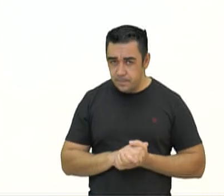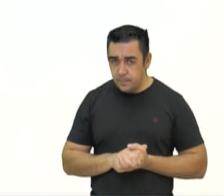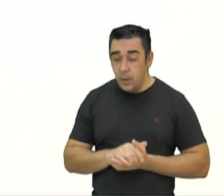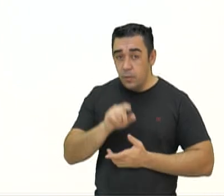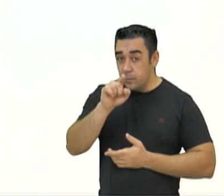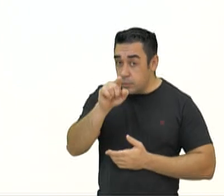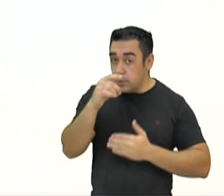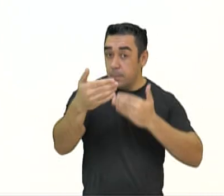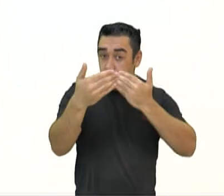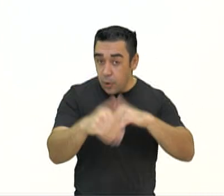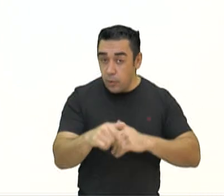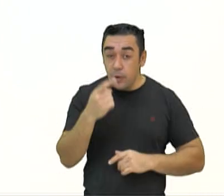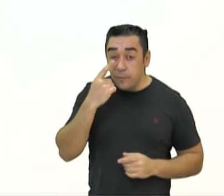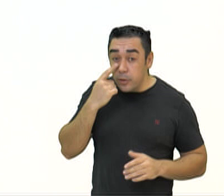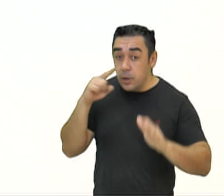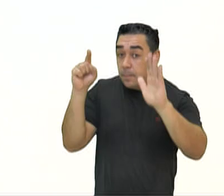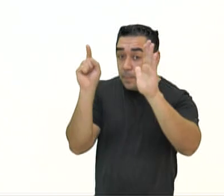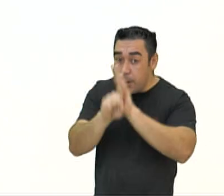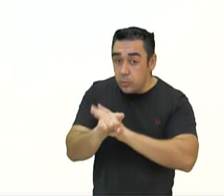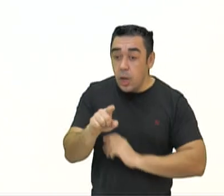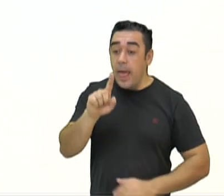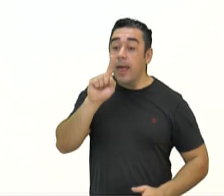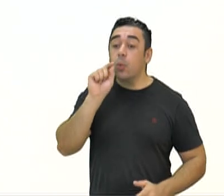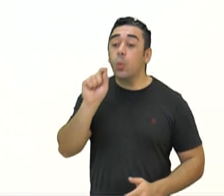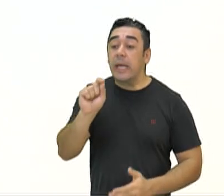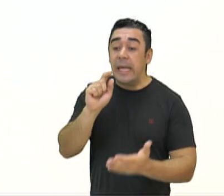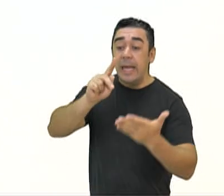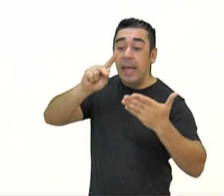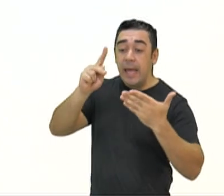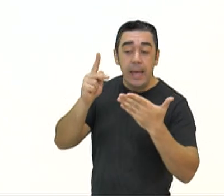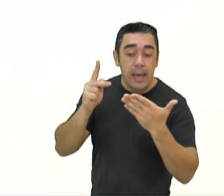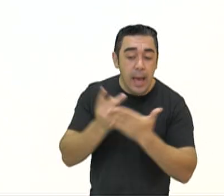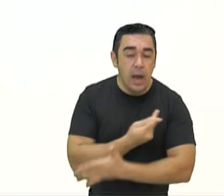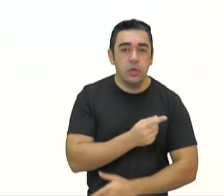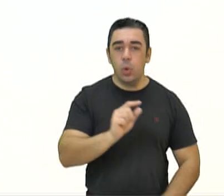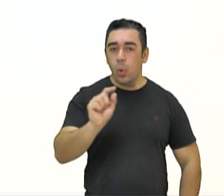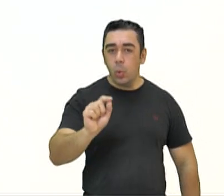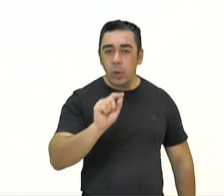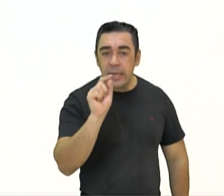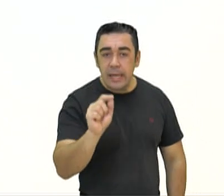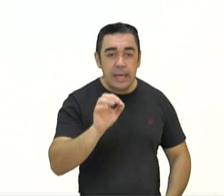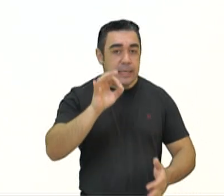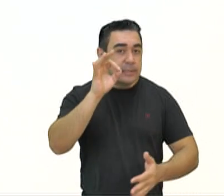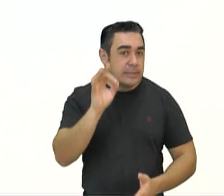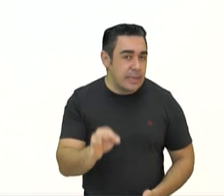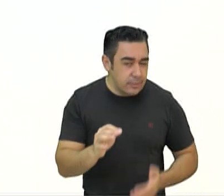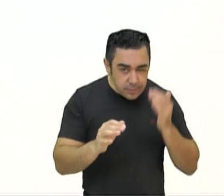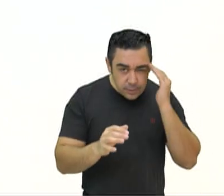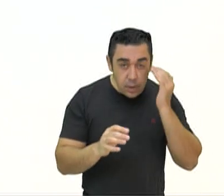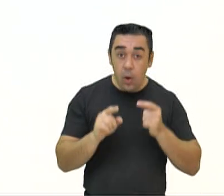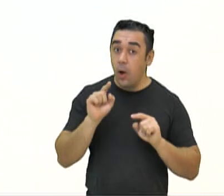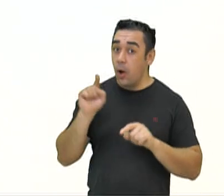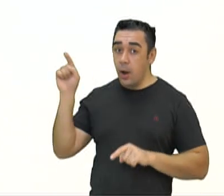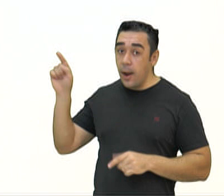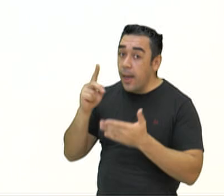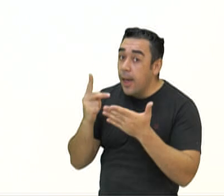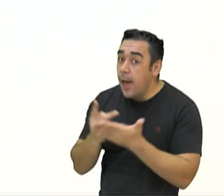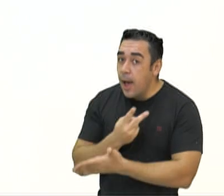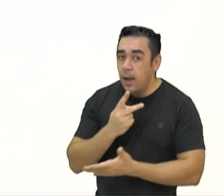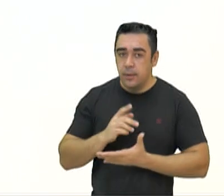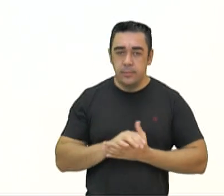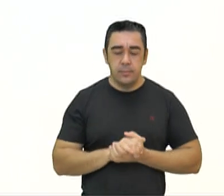qualquer prova, preste atenção. O que é errado, o que é certo. Então, aqui o que é errado. Letra A.